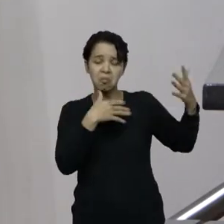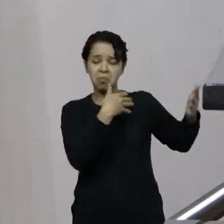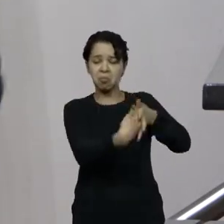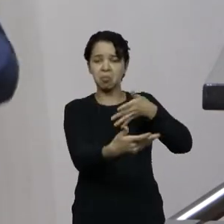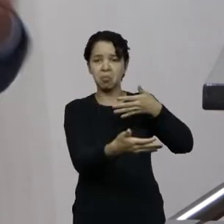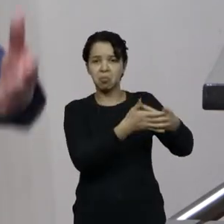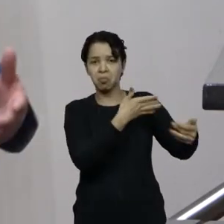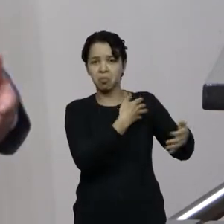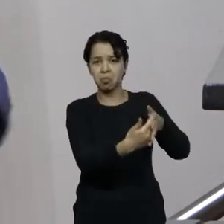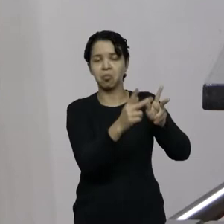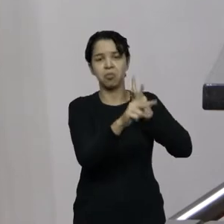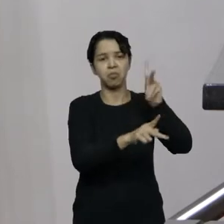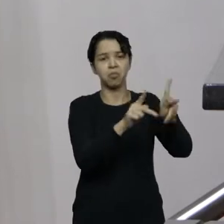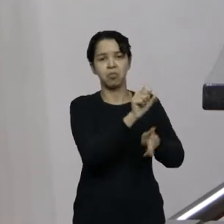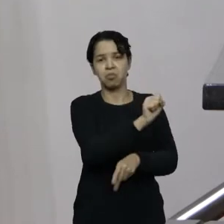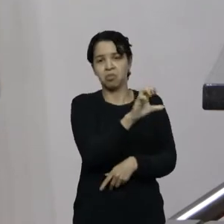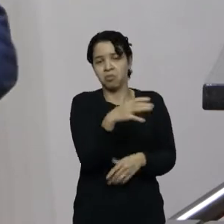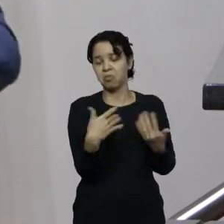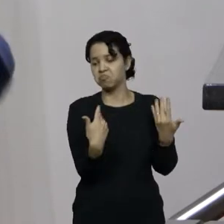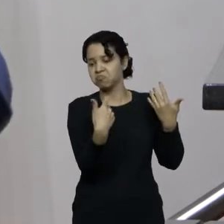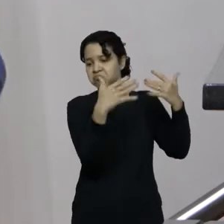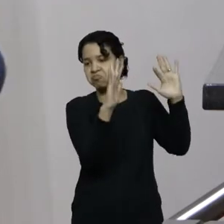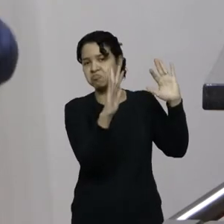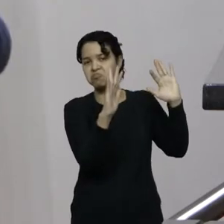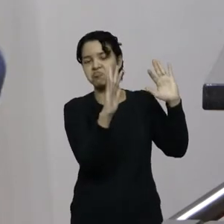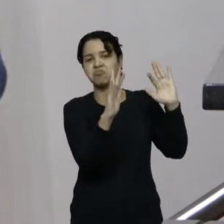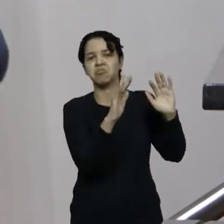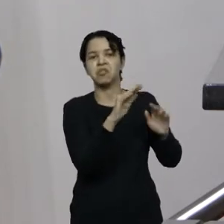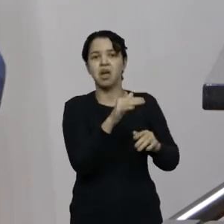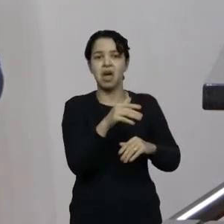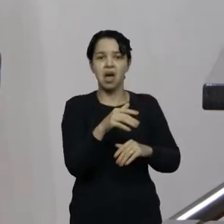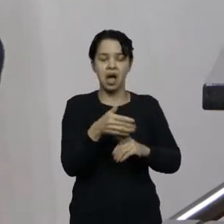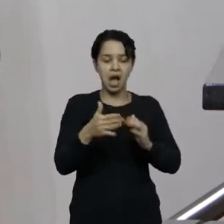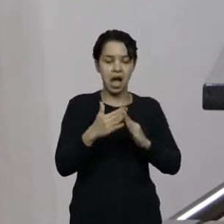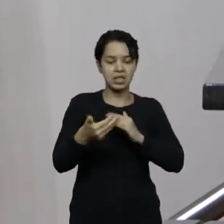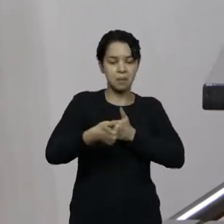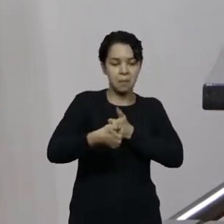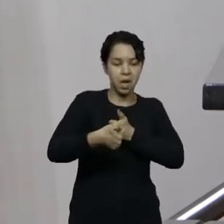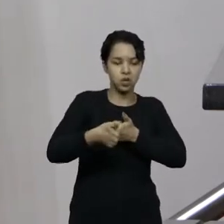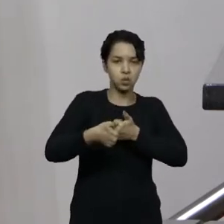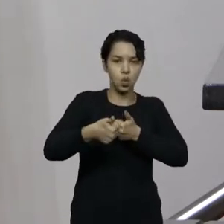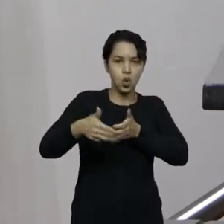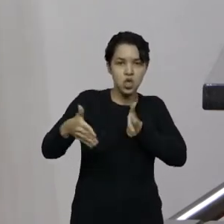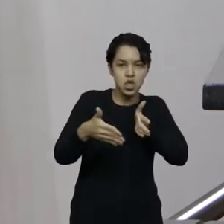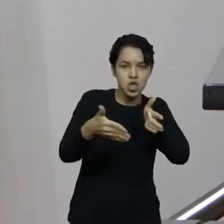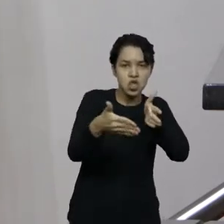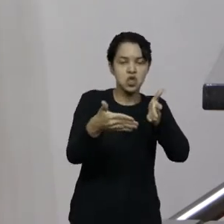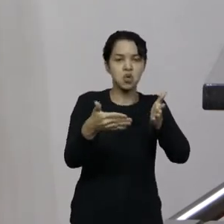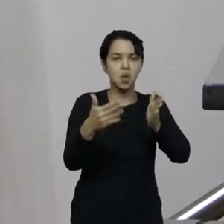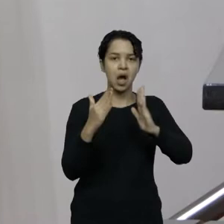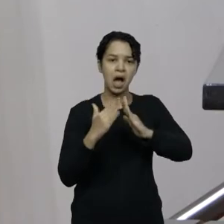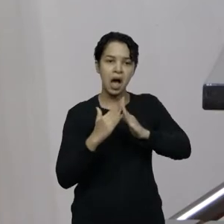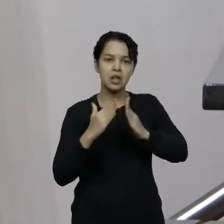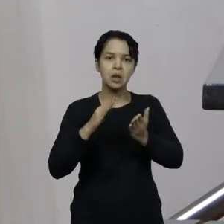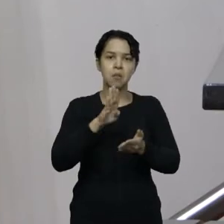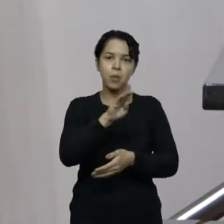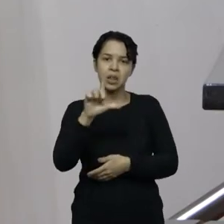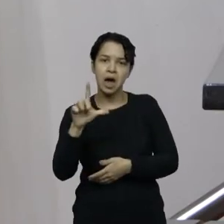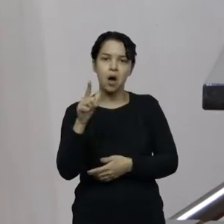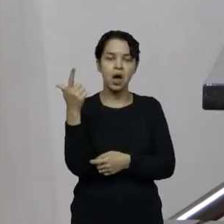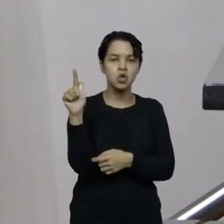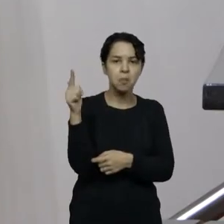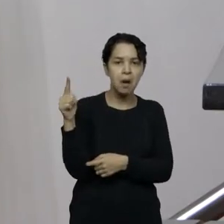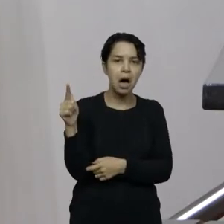catarinenses dane-se quem tabela do Rio Thames que mora Indaiá Oi eu moro em Blumenau Gaspar dane-se